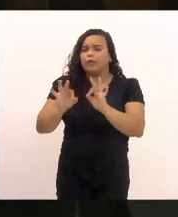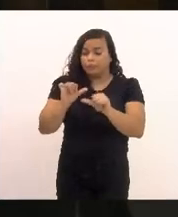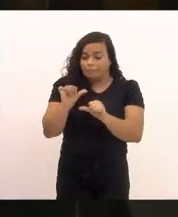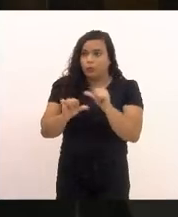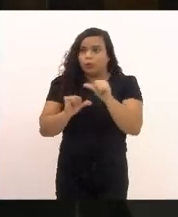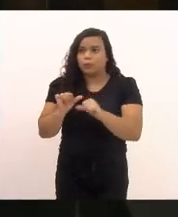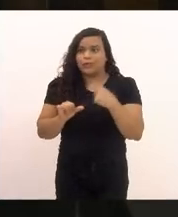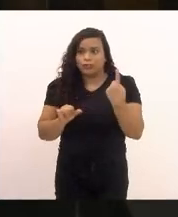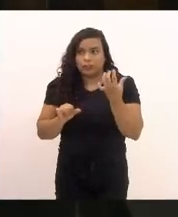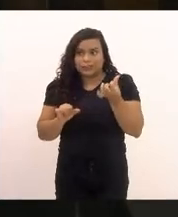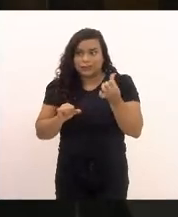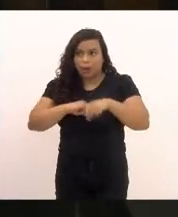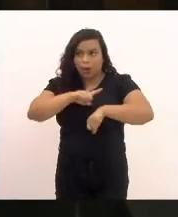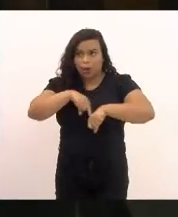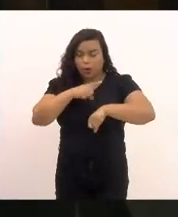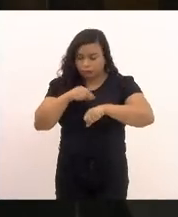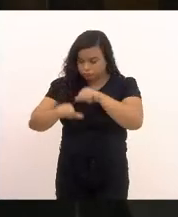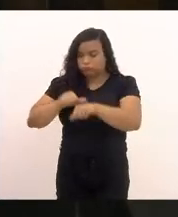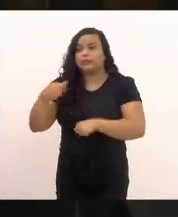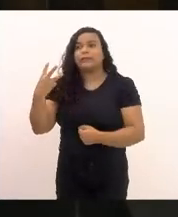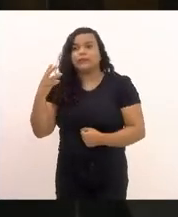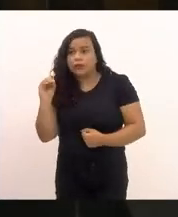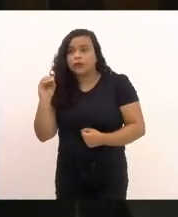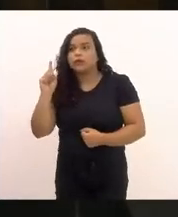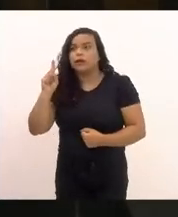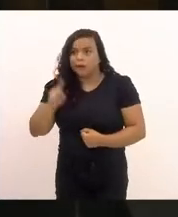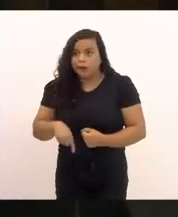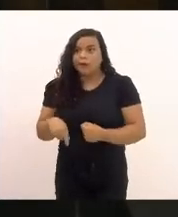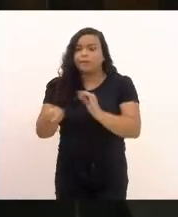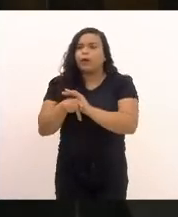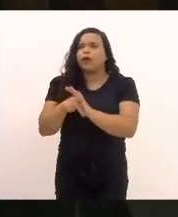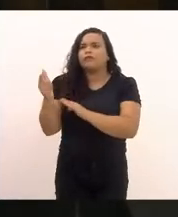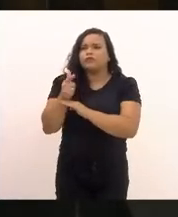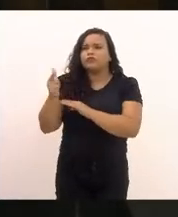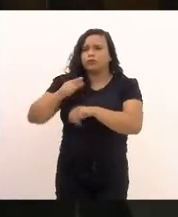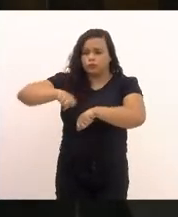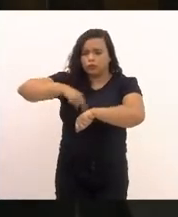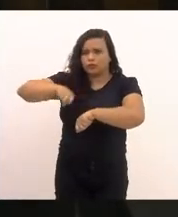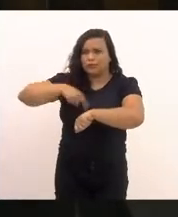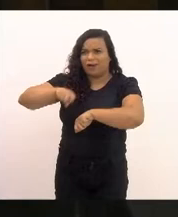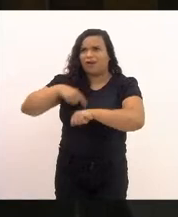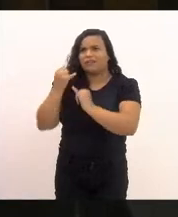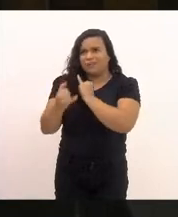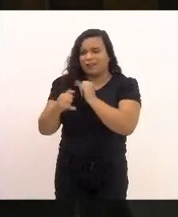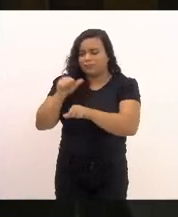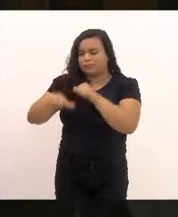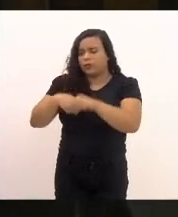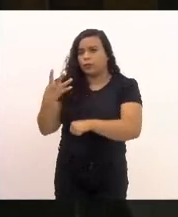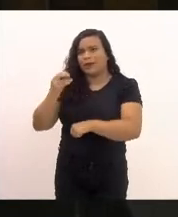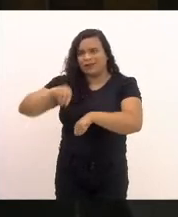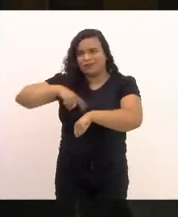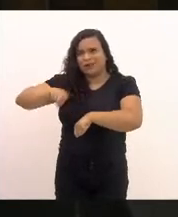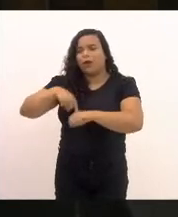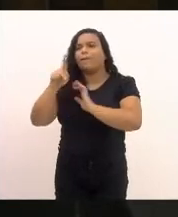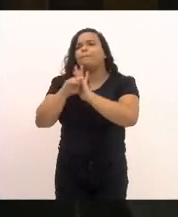horas, esse é o projeto da migração do DOC 2, 22 horas e meia para 40 horas. O projeto que já virou lei, de 16 para 30